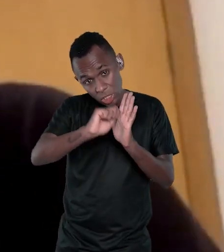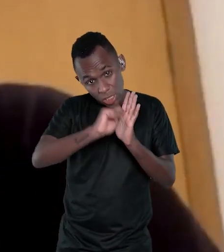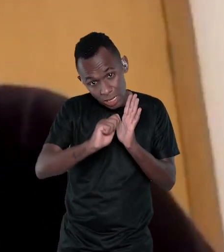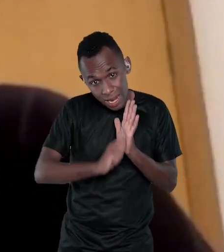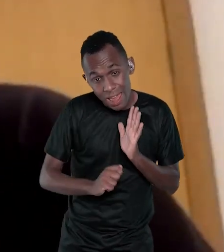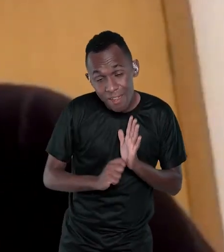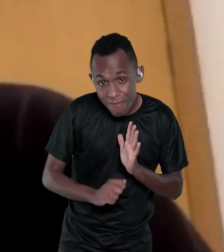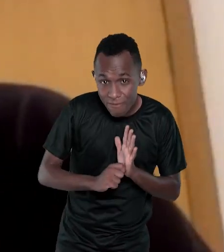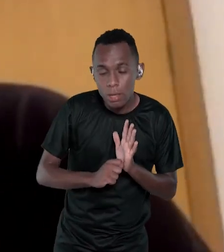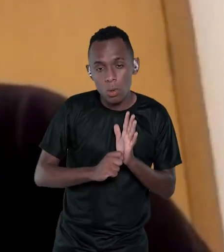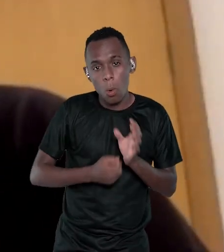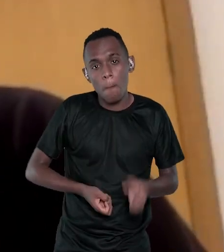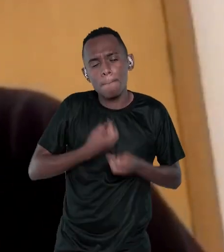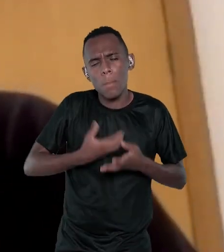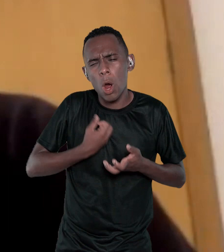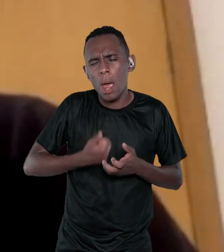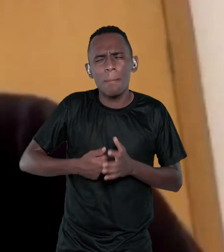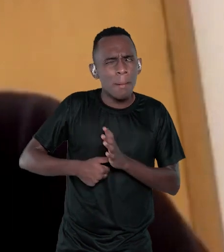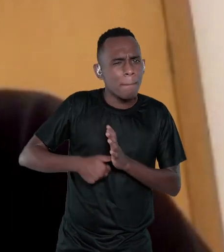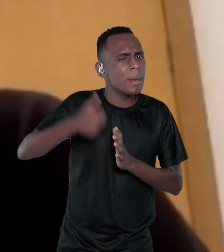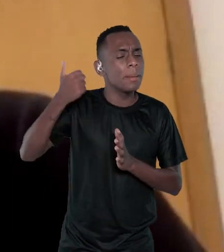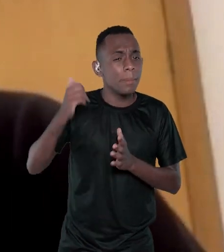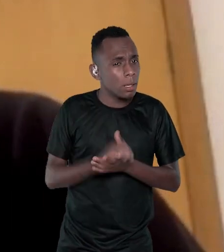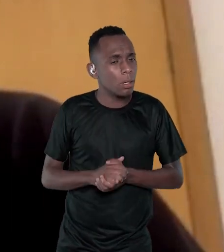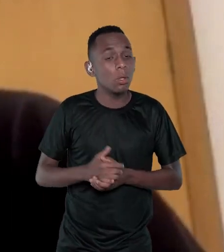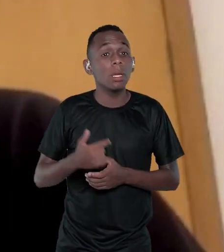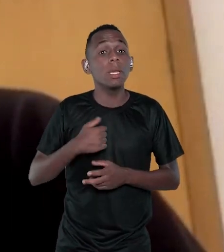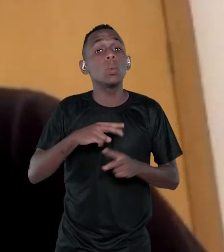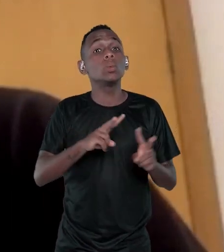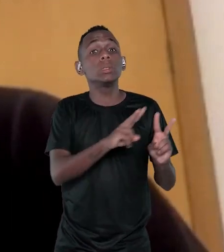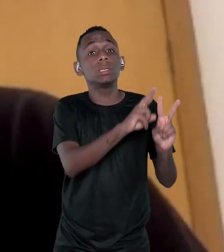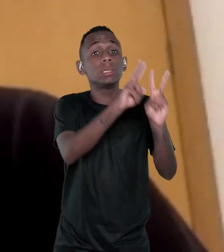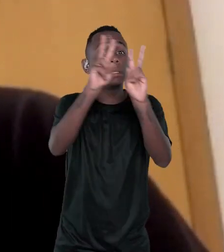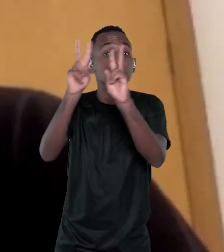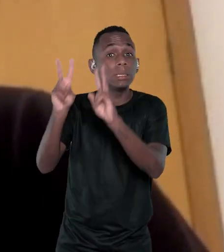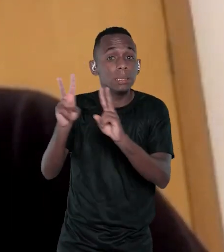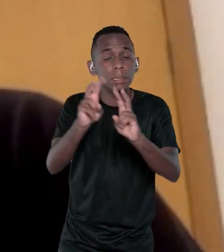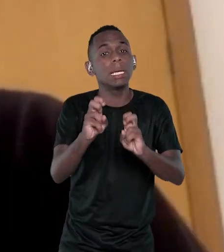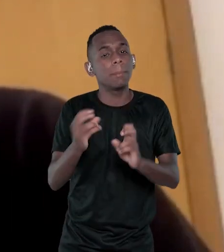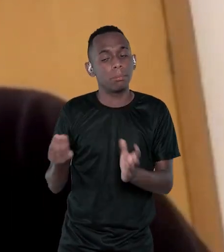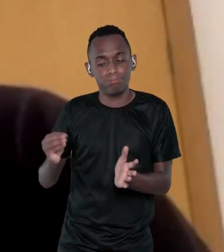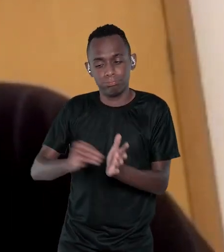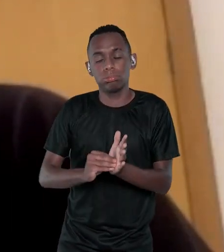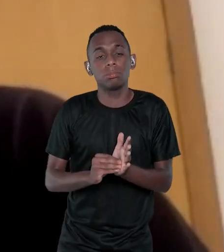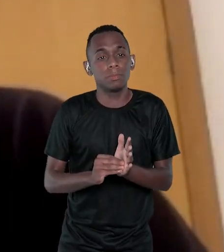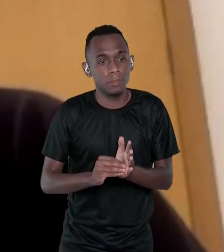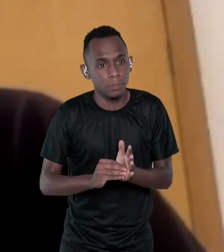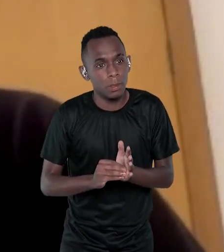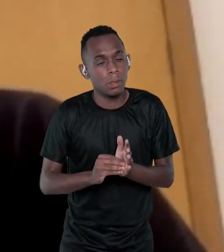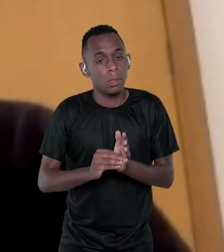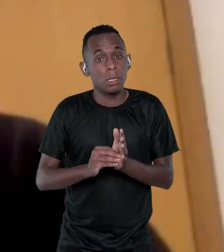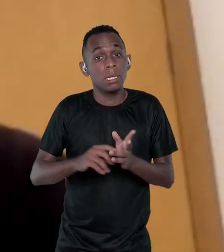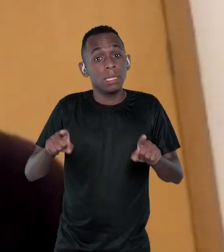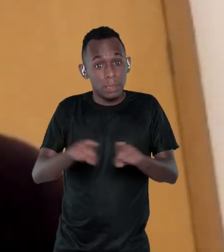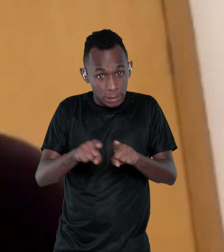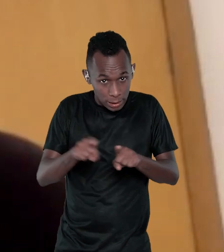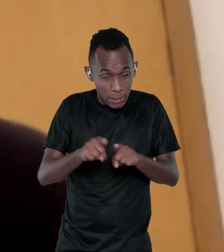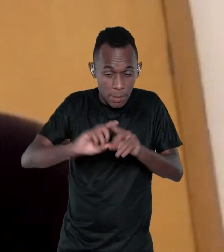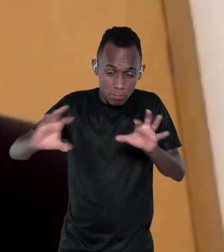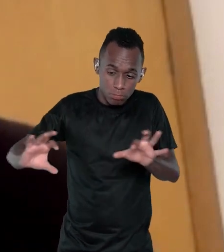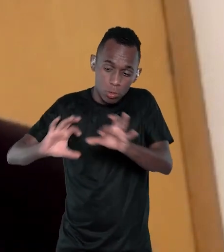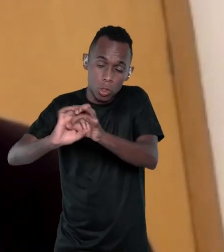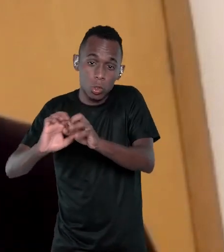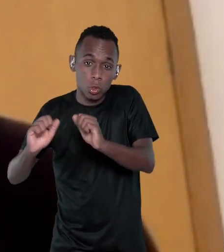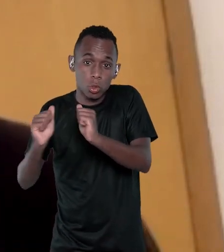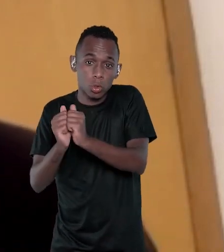eu fiz um poema, esse é dos primeiros mesmo, que eu abordo essa questão. E